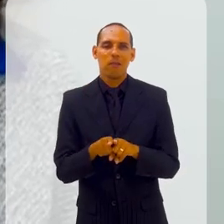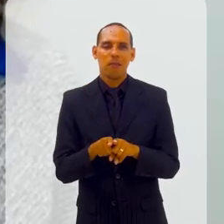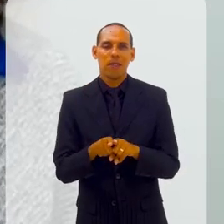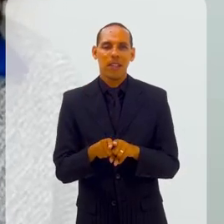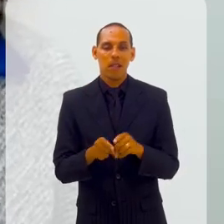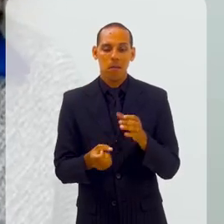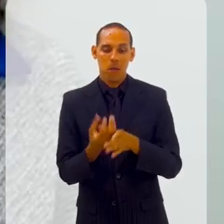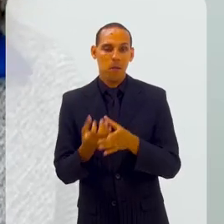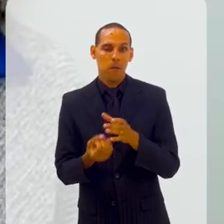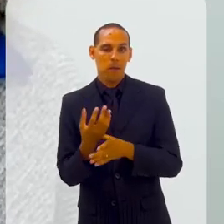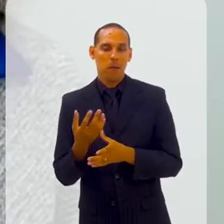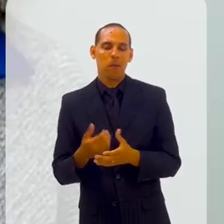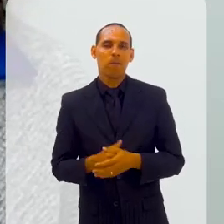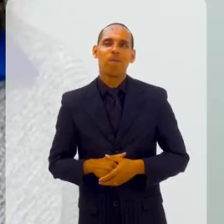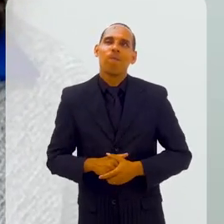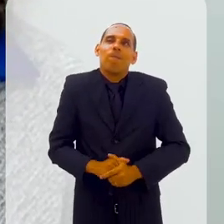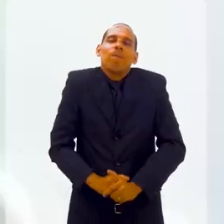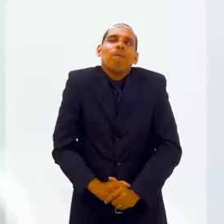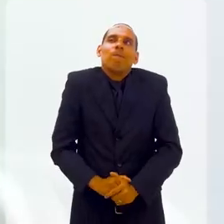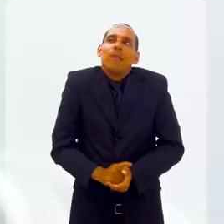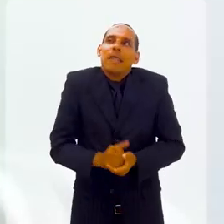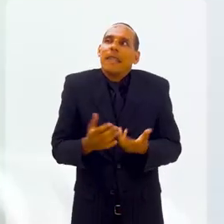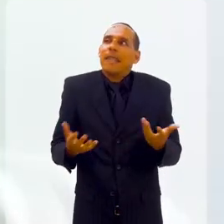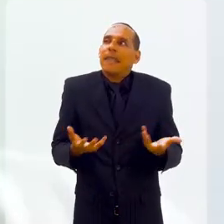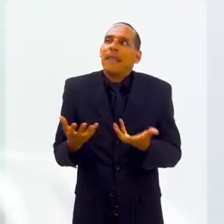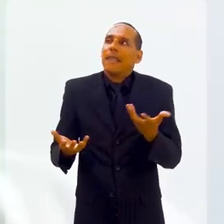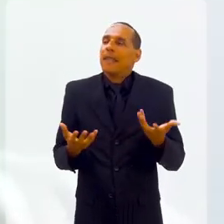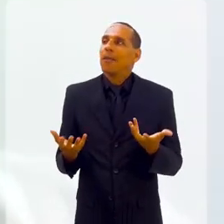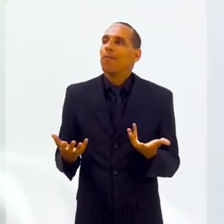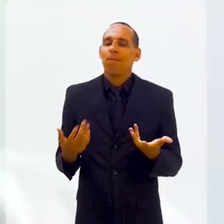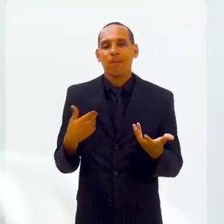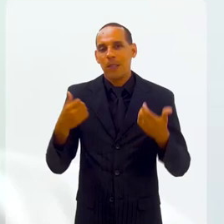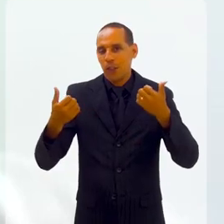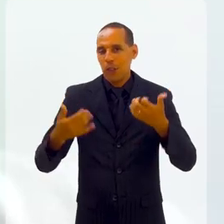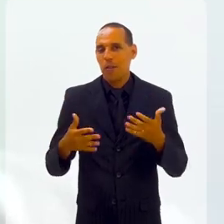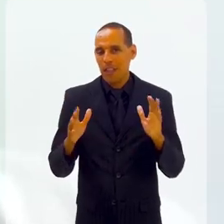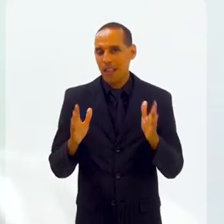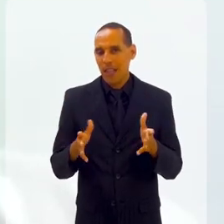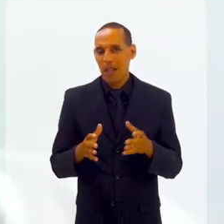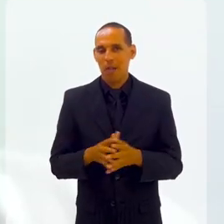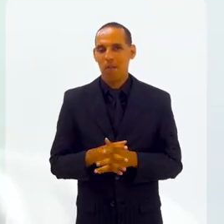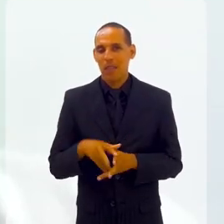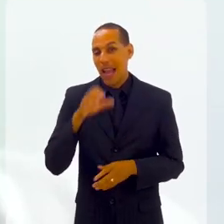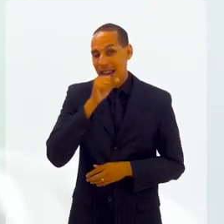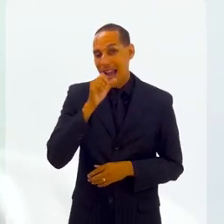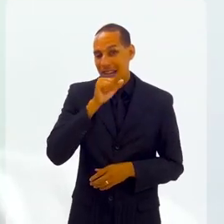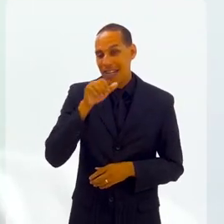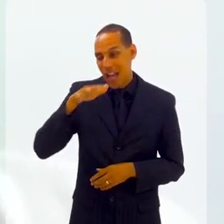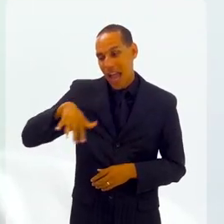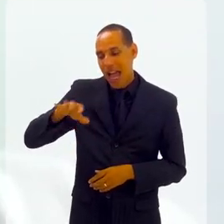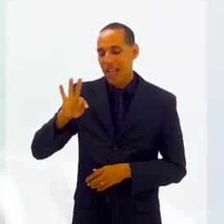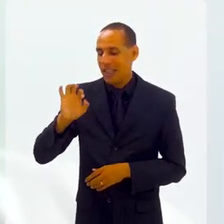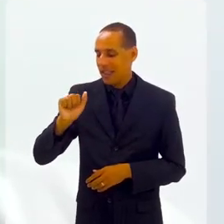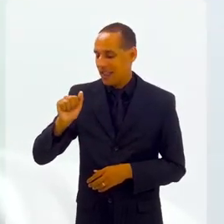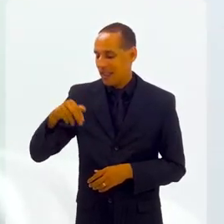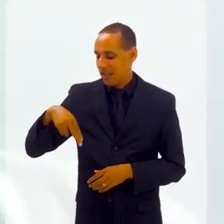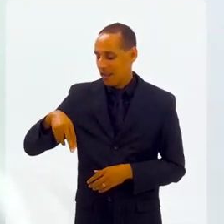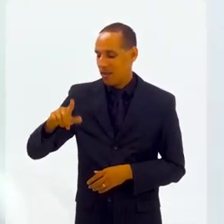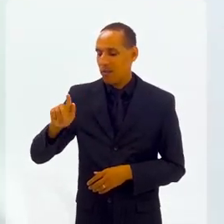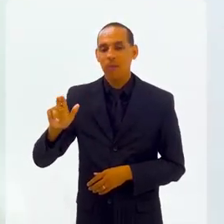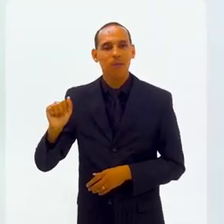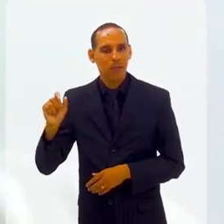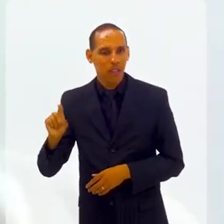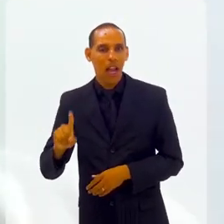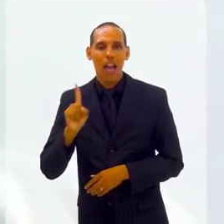da capacidade produtiva dele então a gente como falei da 2G de laranjas da região